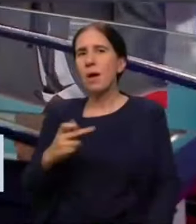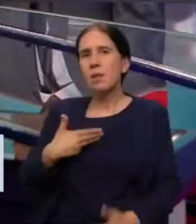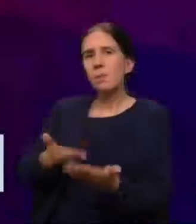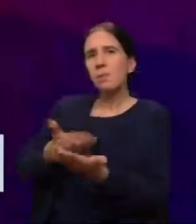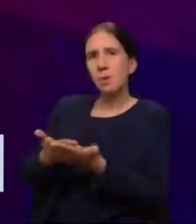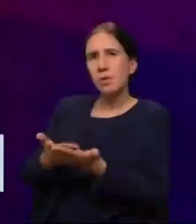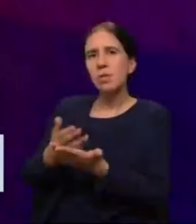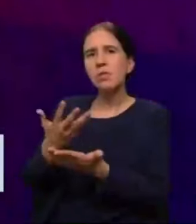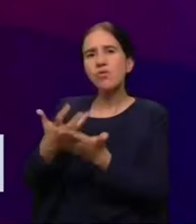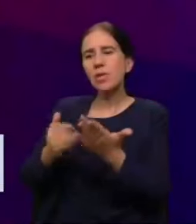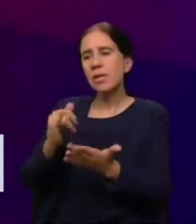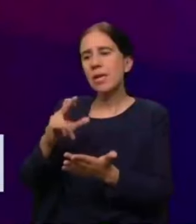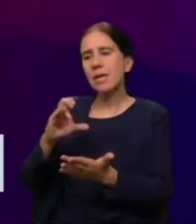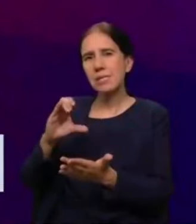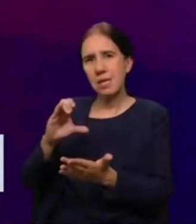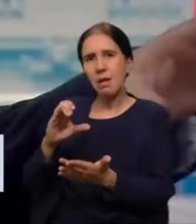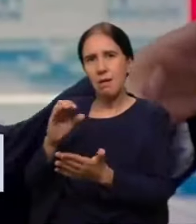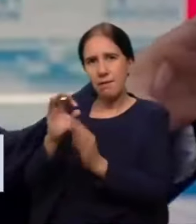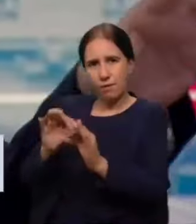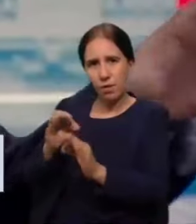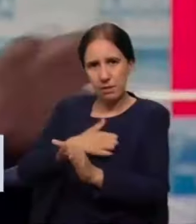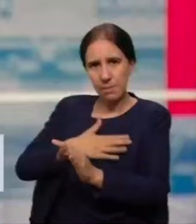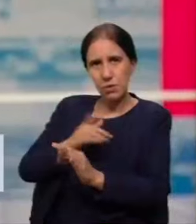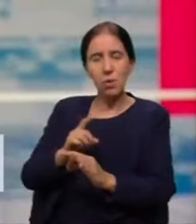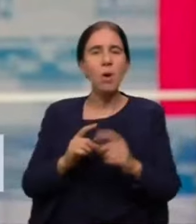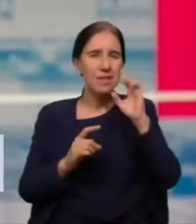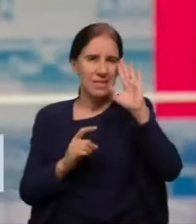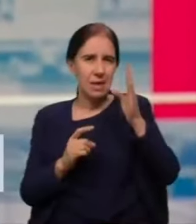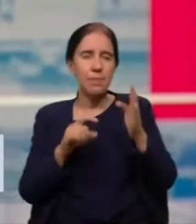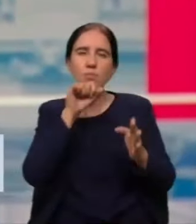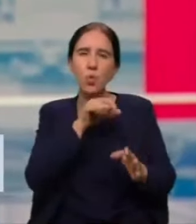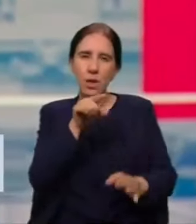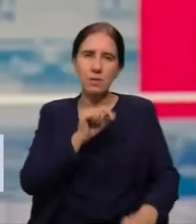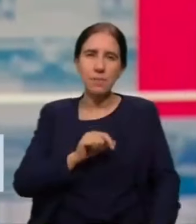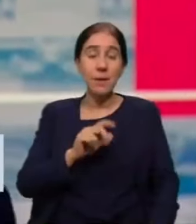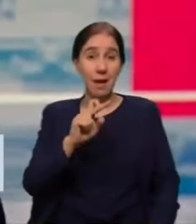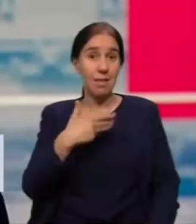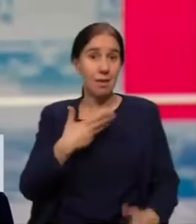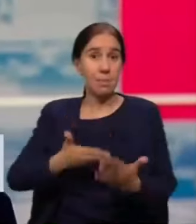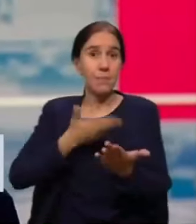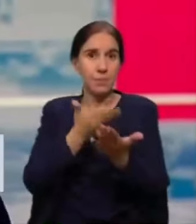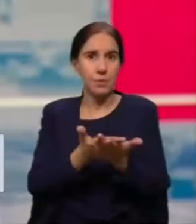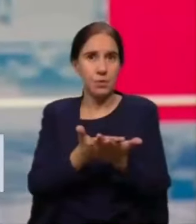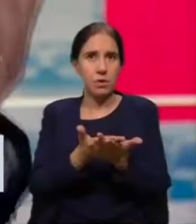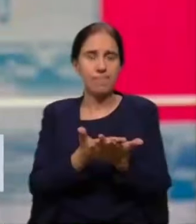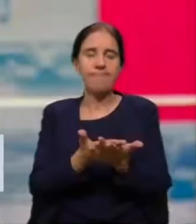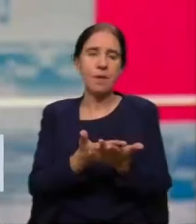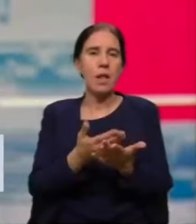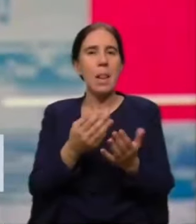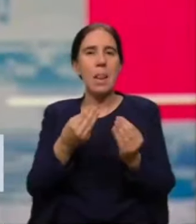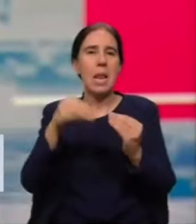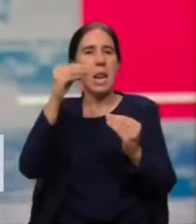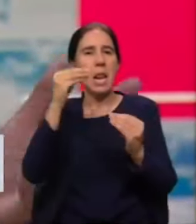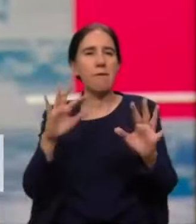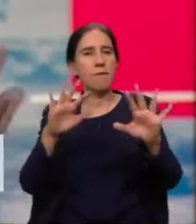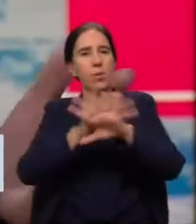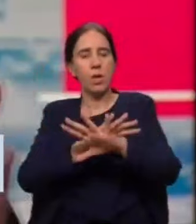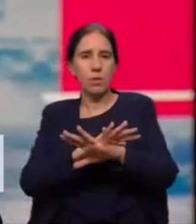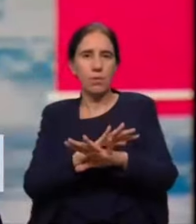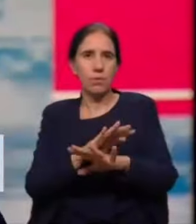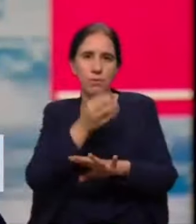a descida do IRC favorece essas empresas ou não? Nem de proposta. A proposta da AD, com todos os floreados que possa ter, e com